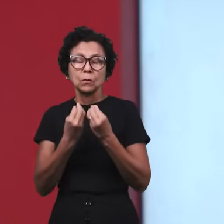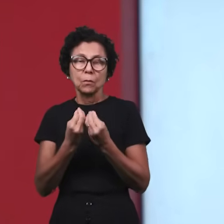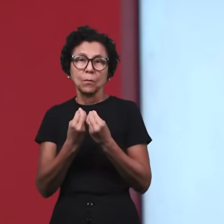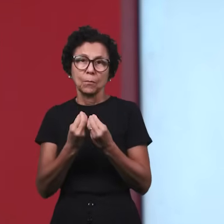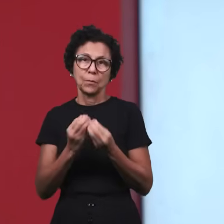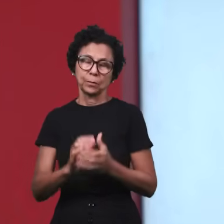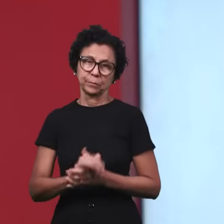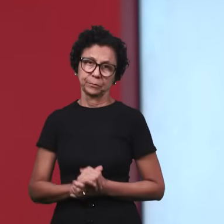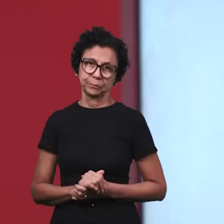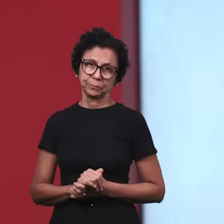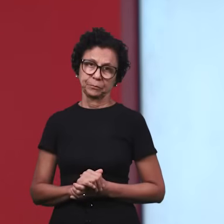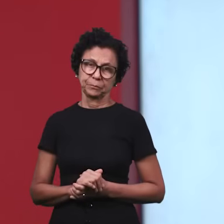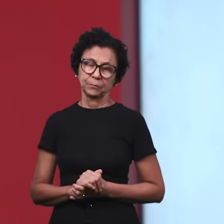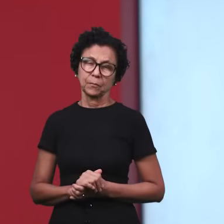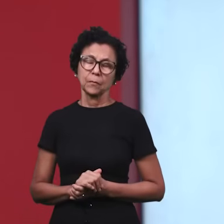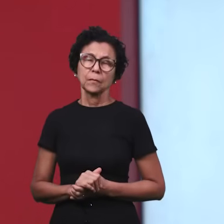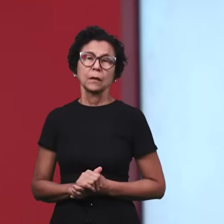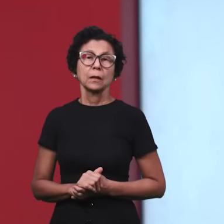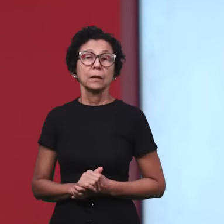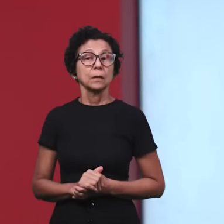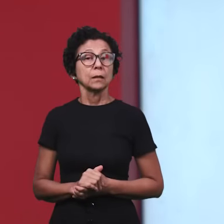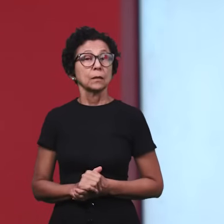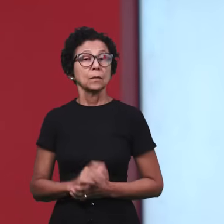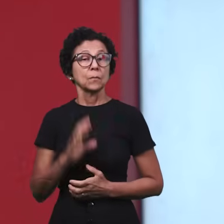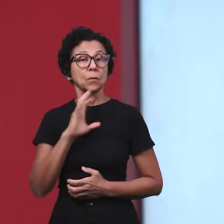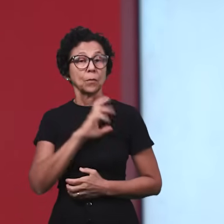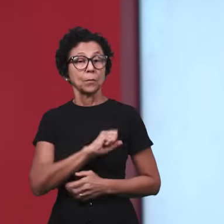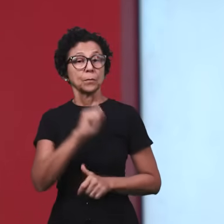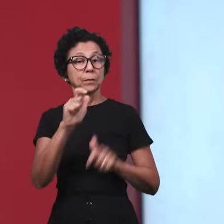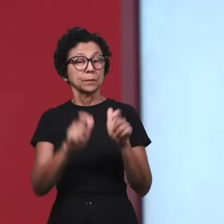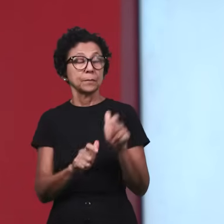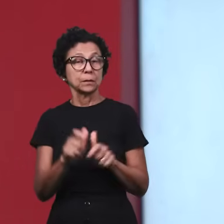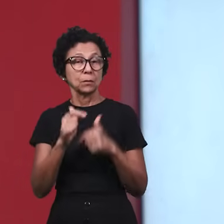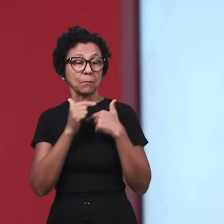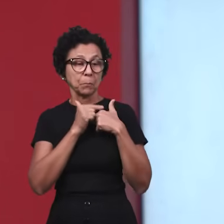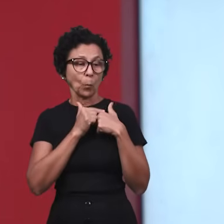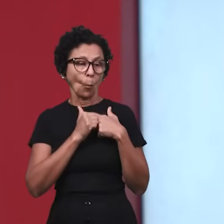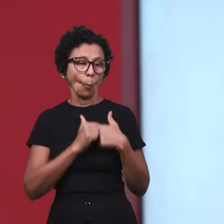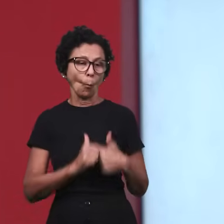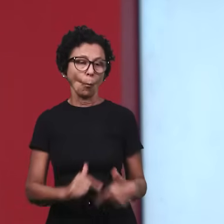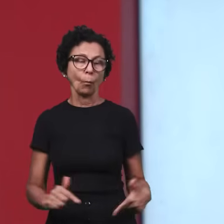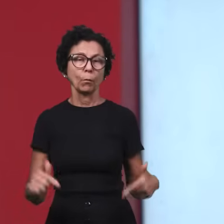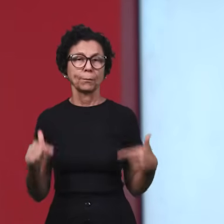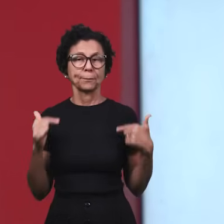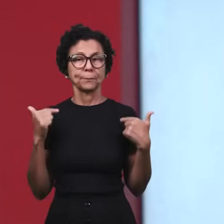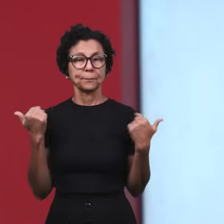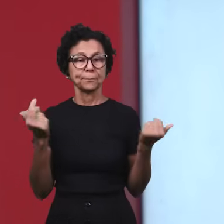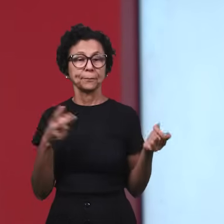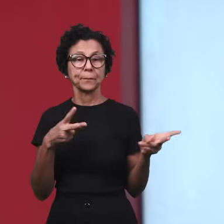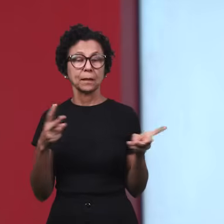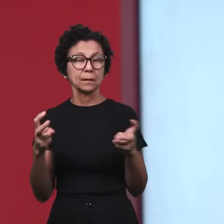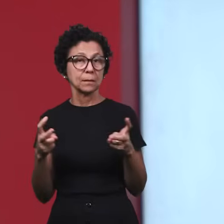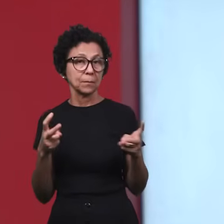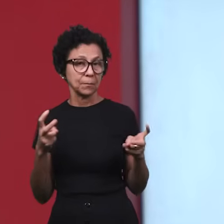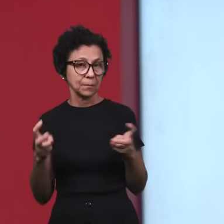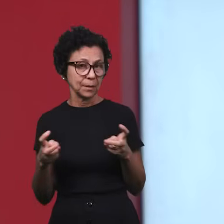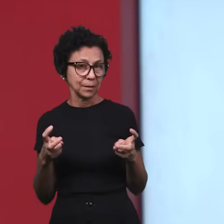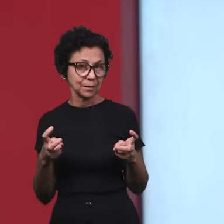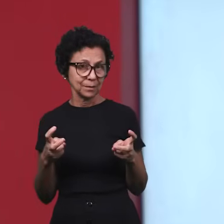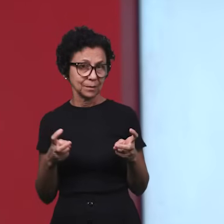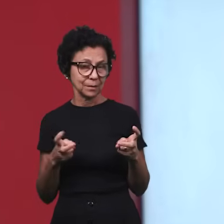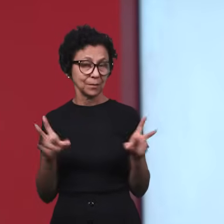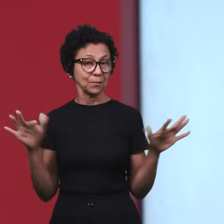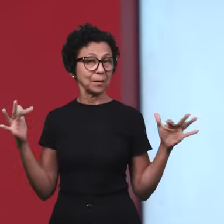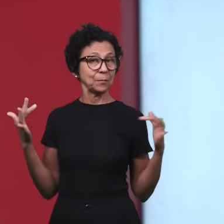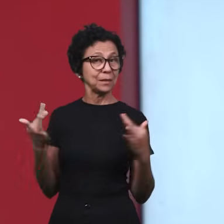últimos dias, para o tempo do breve, o amor de muitos esfriará. Então, o que nós estamos percebendo? O amor